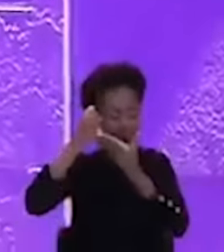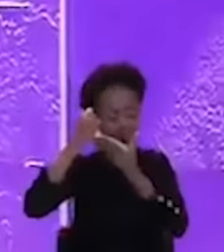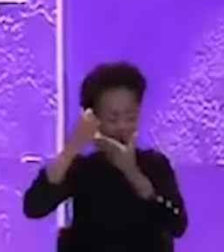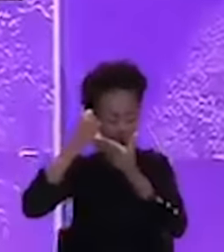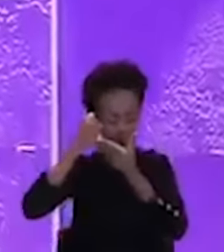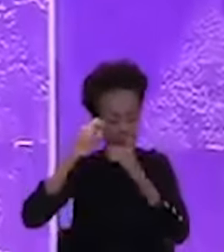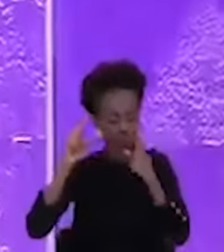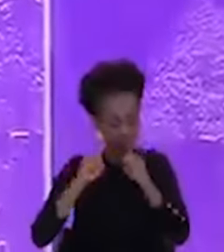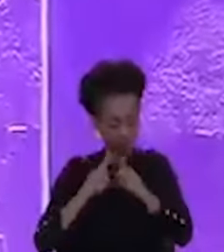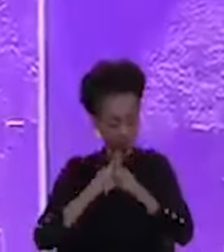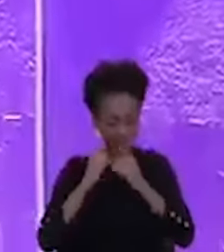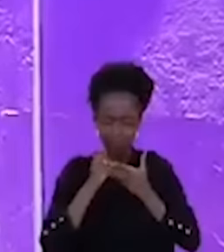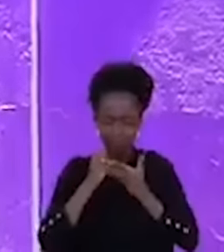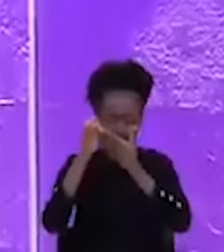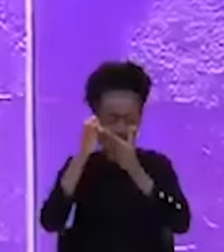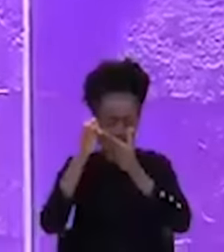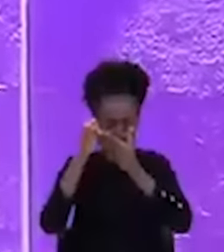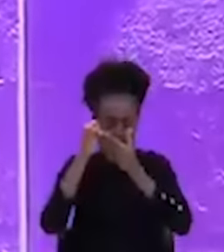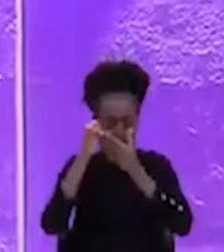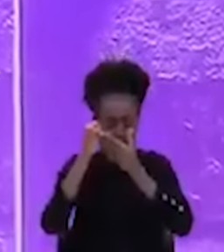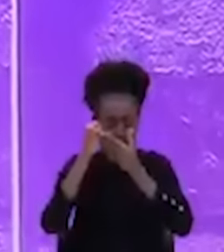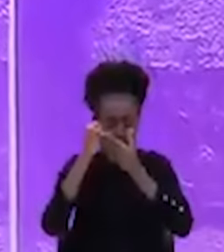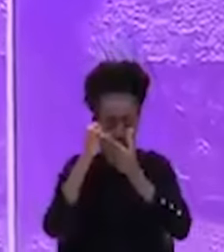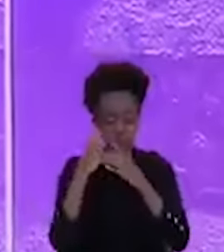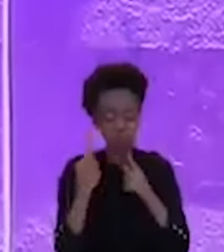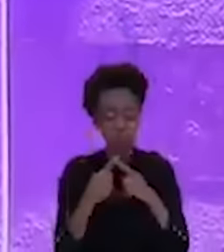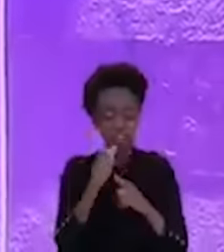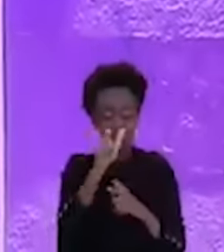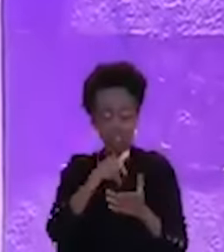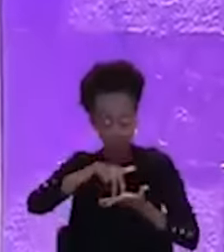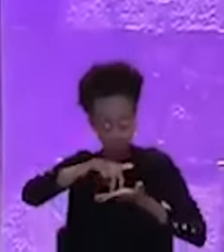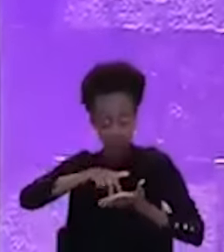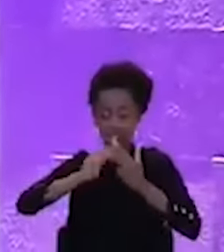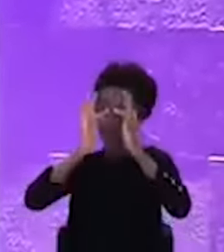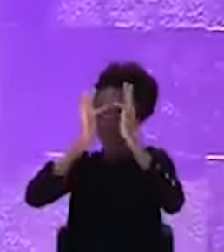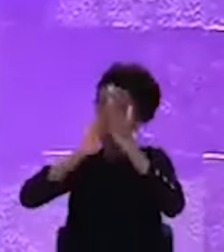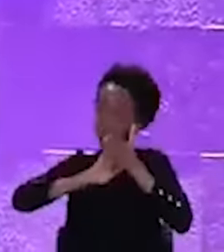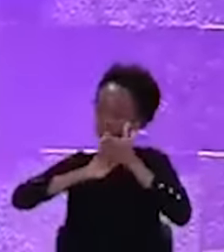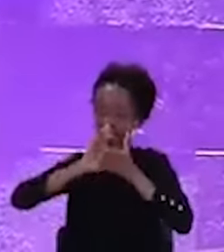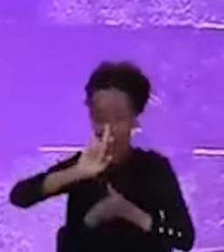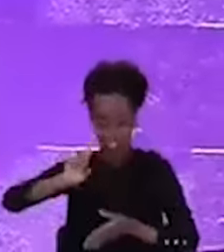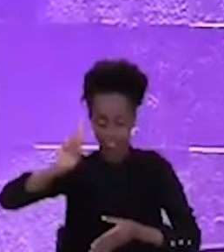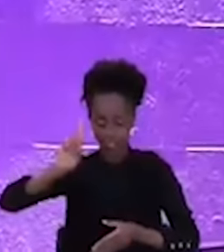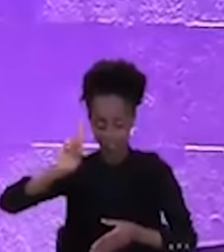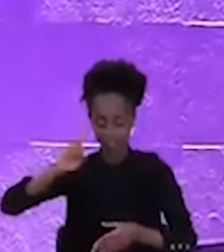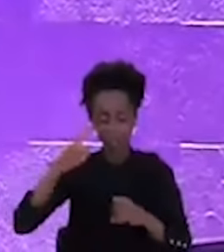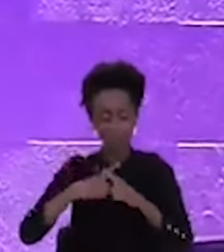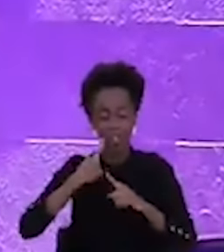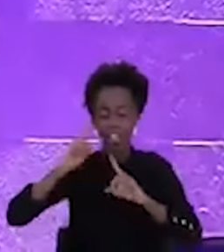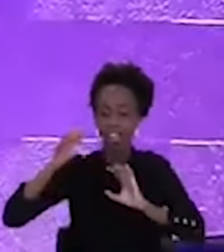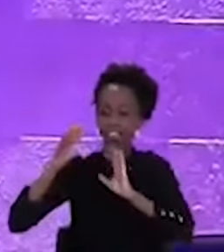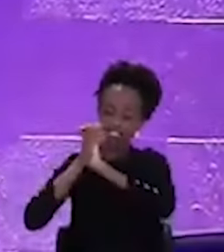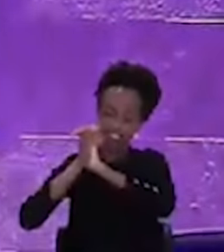corpo neste mundo. Já que você se manteve fiel a Ele, já que você se casou